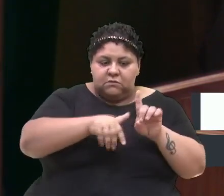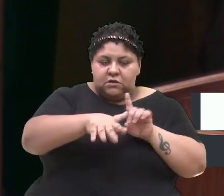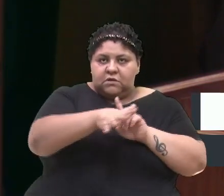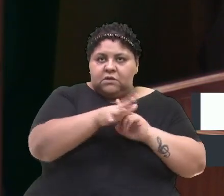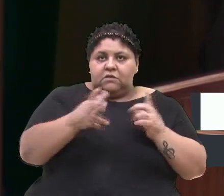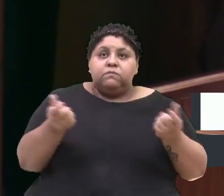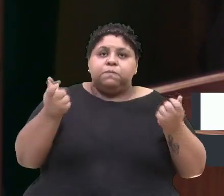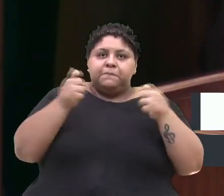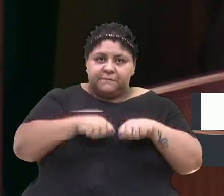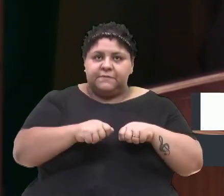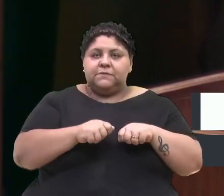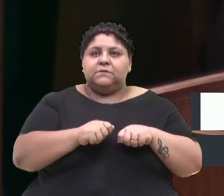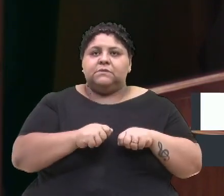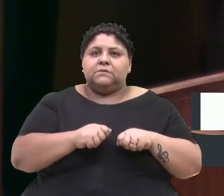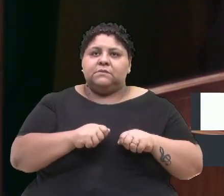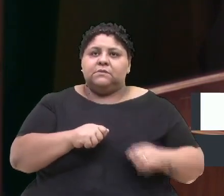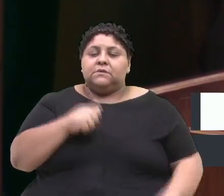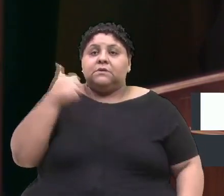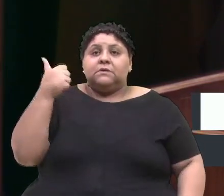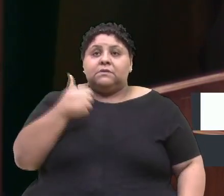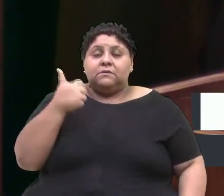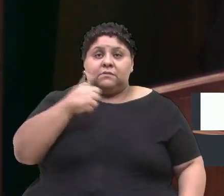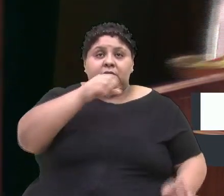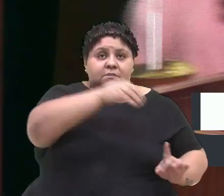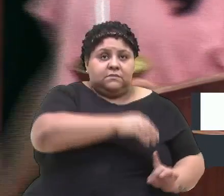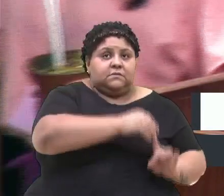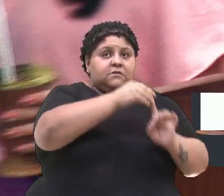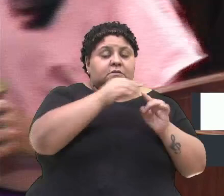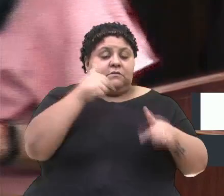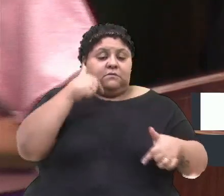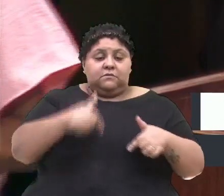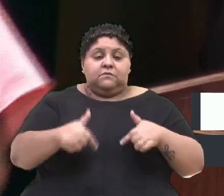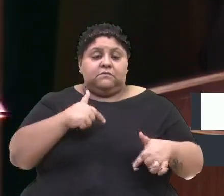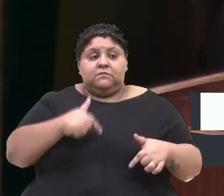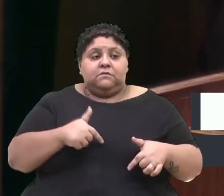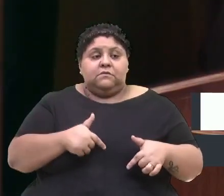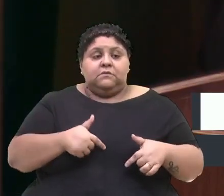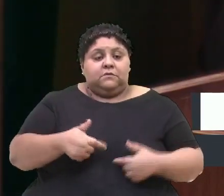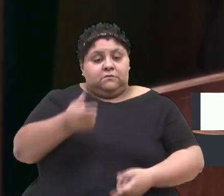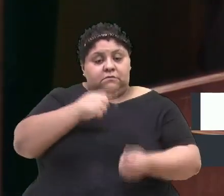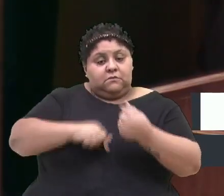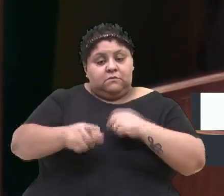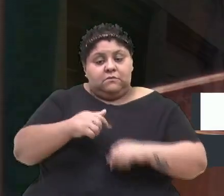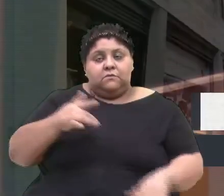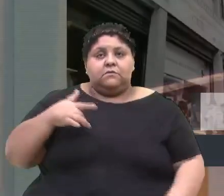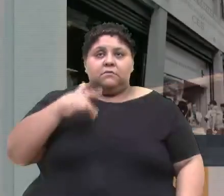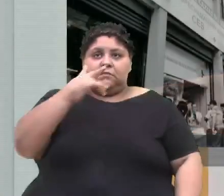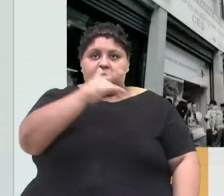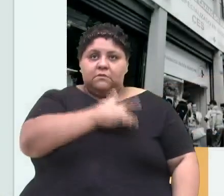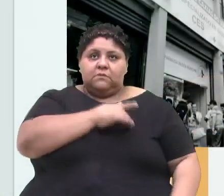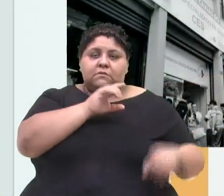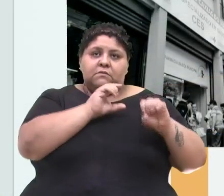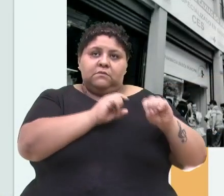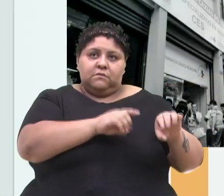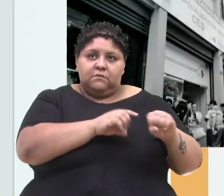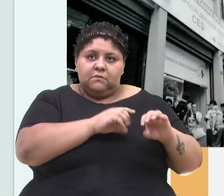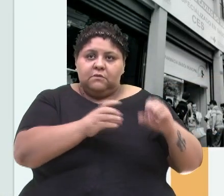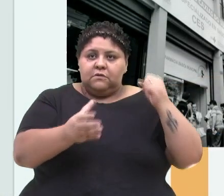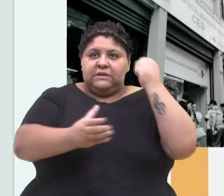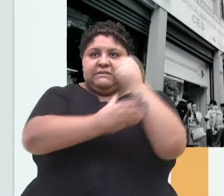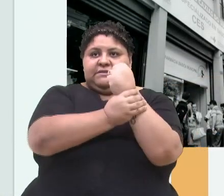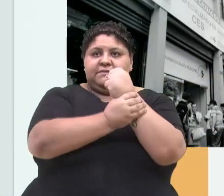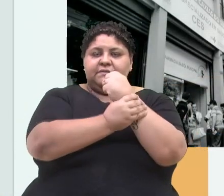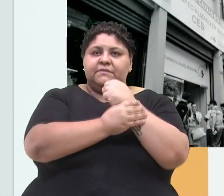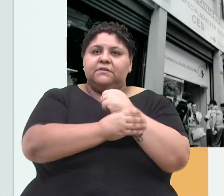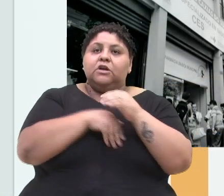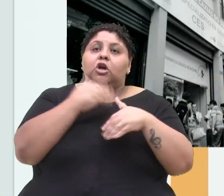garantidos. Os principais que são trabalhados nas administrações são a saúde, a educação e a segurança.